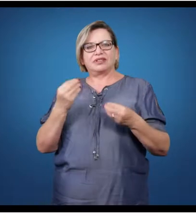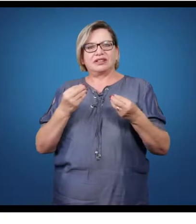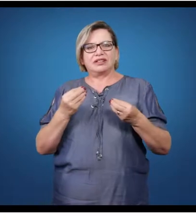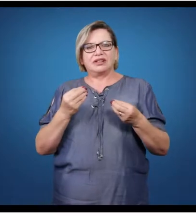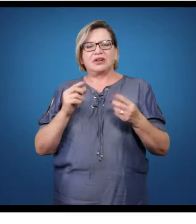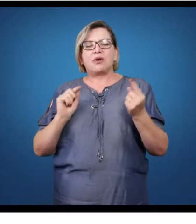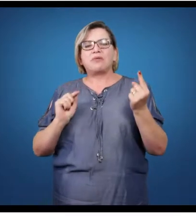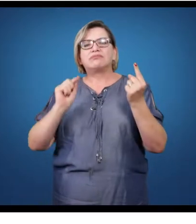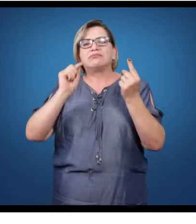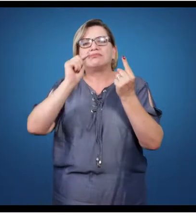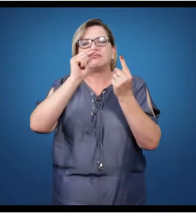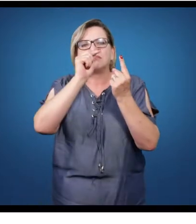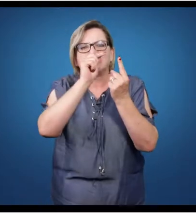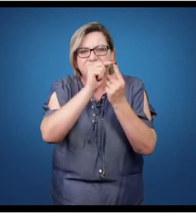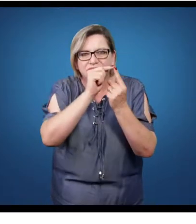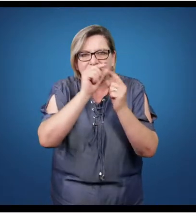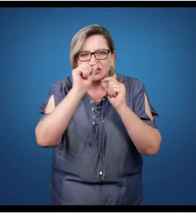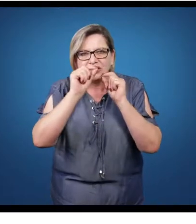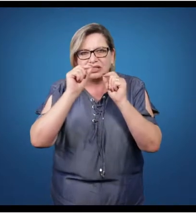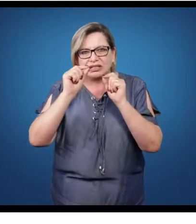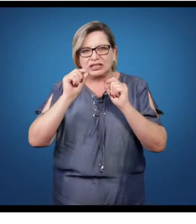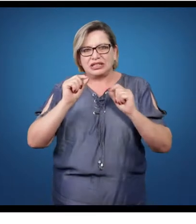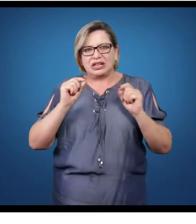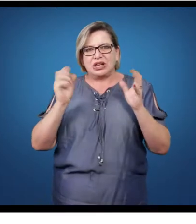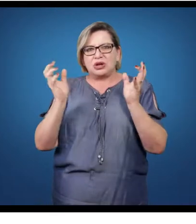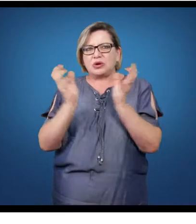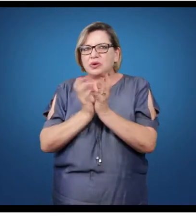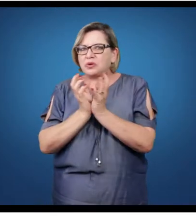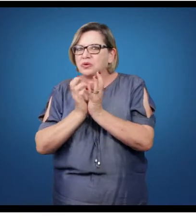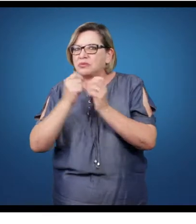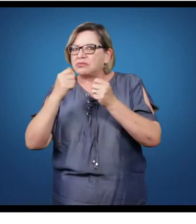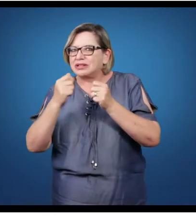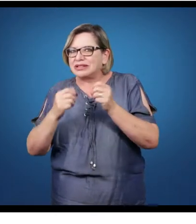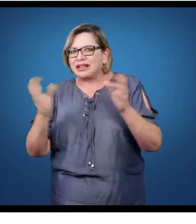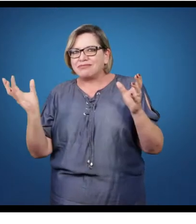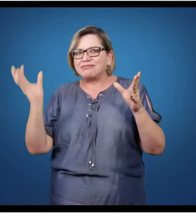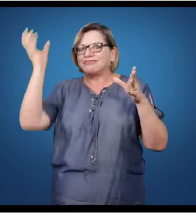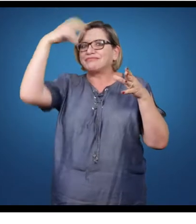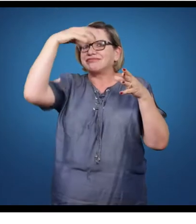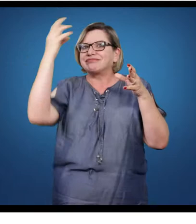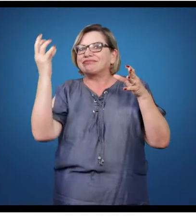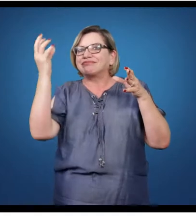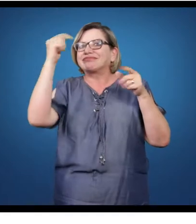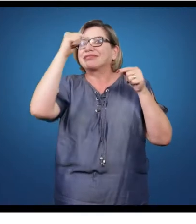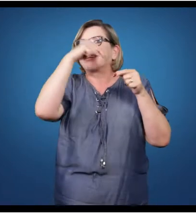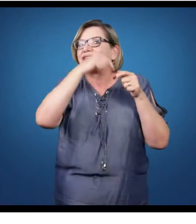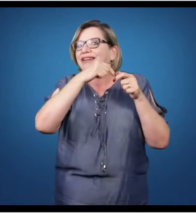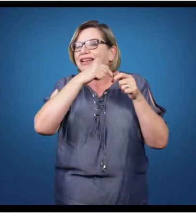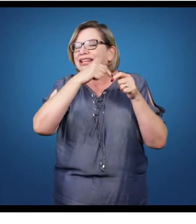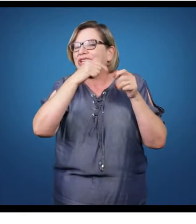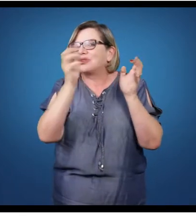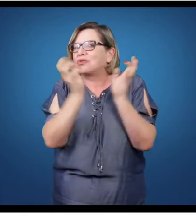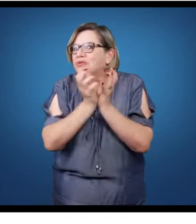objetivo a equipe deve fazer a sesta no colega que está com o arco